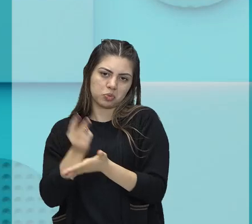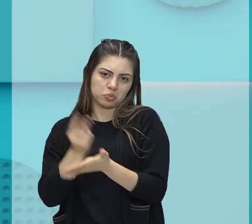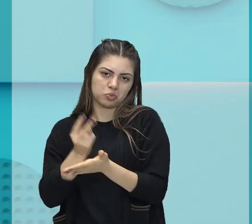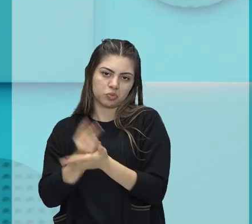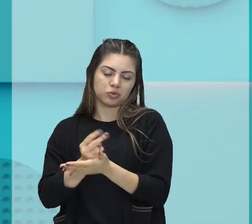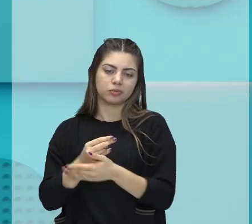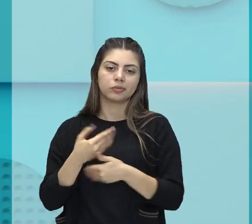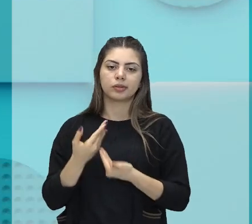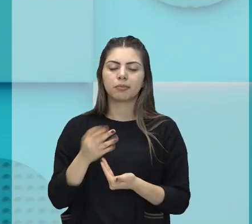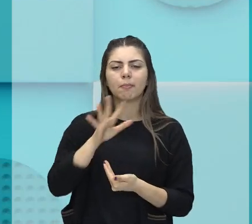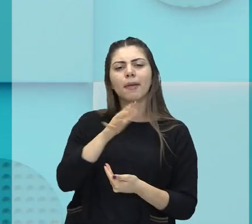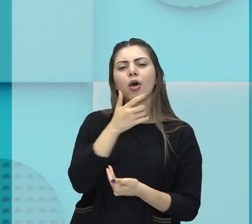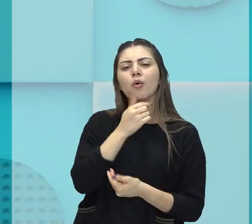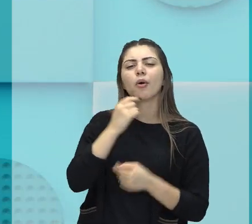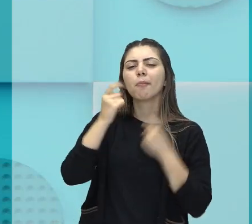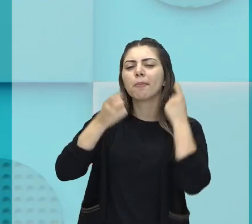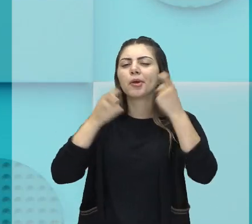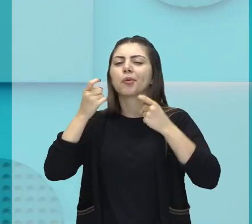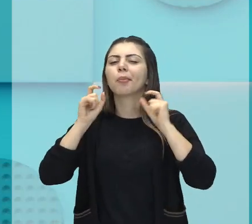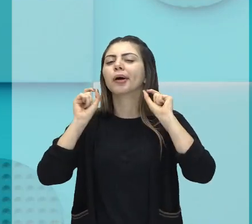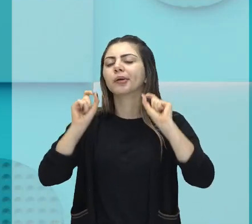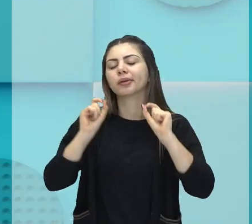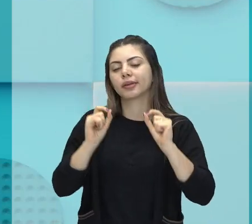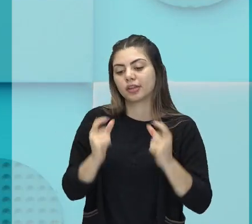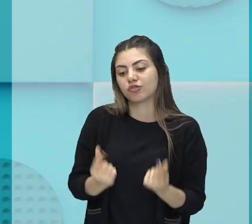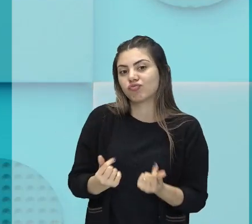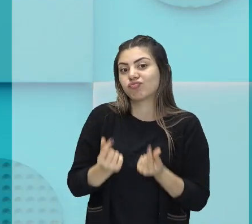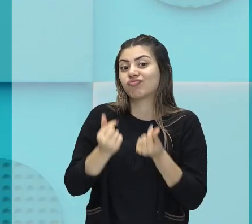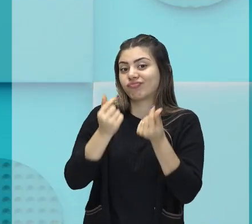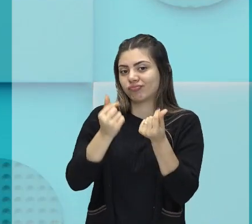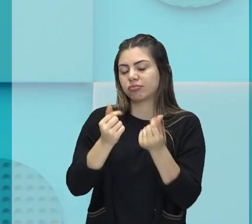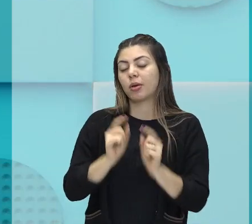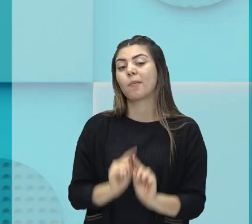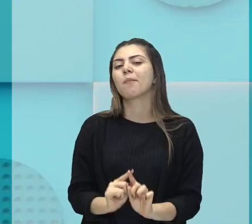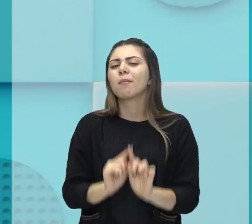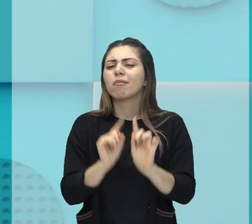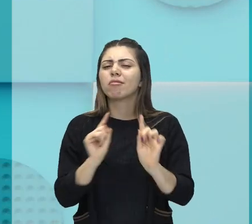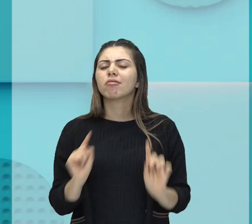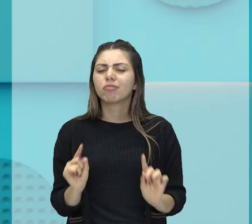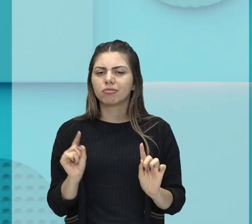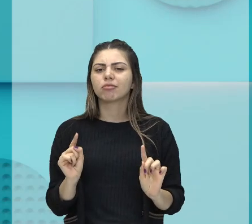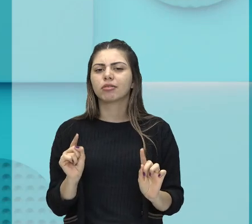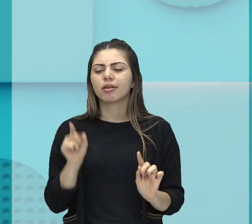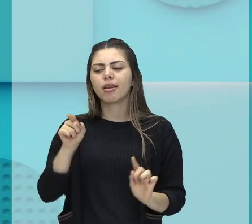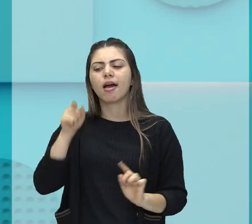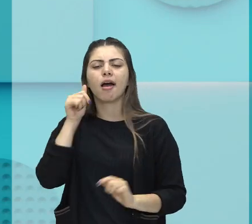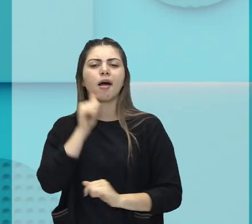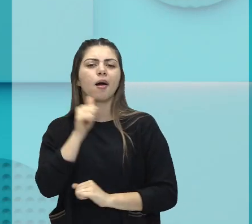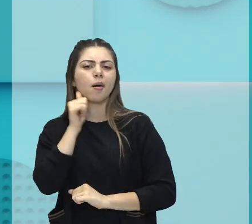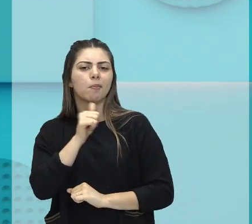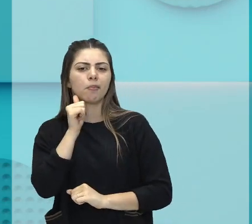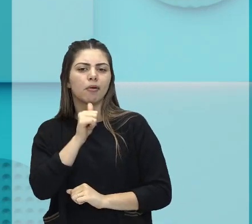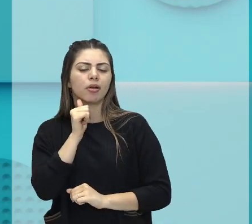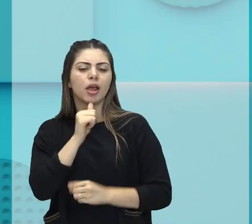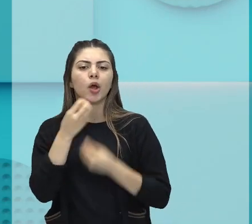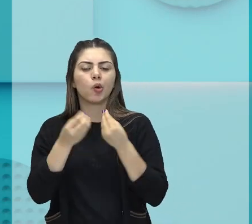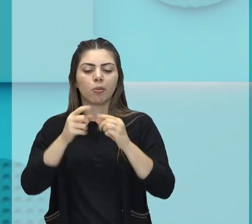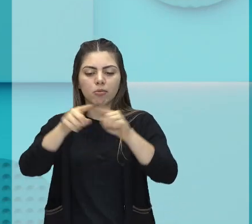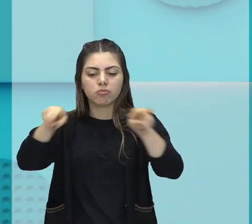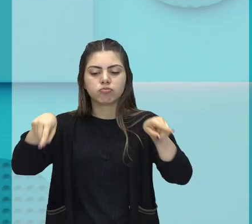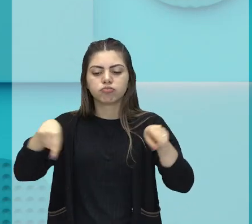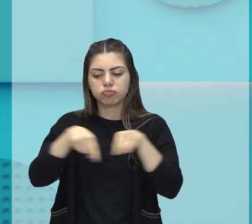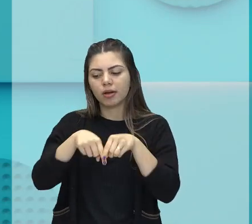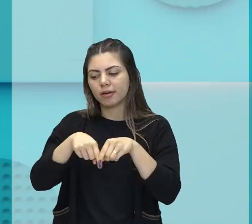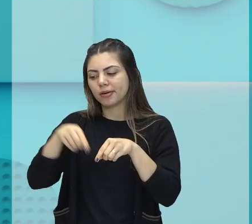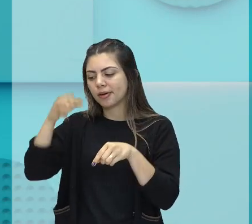Então, estava mais preocupado com a riqueza. Bem, no entanto, quando a mulher decide deixar a galinha solta